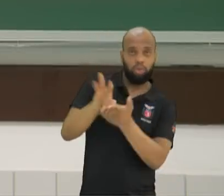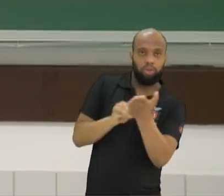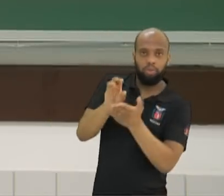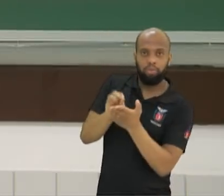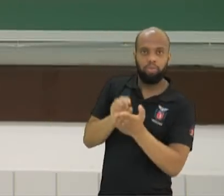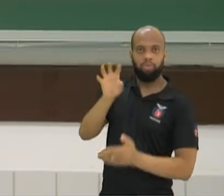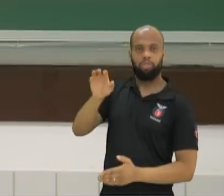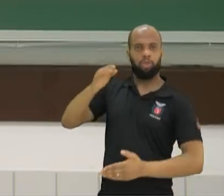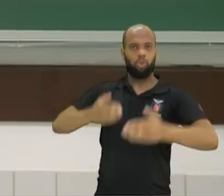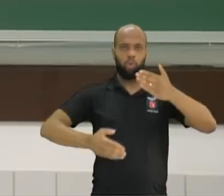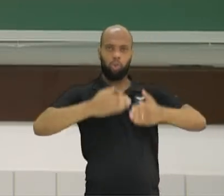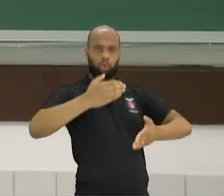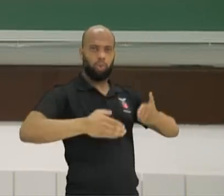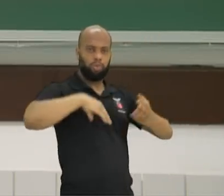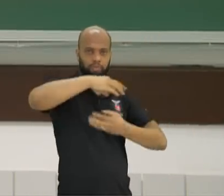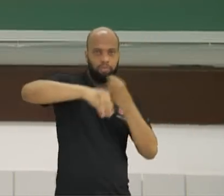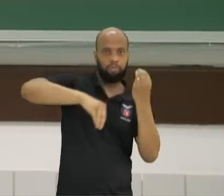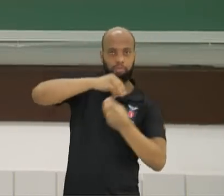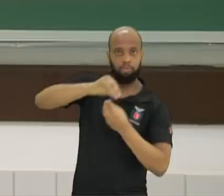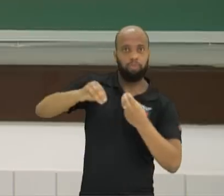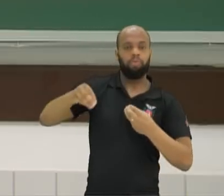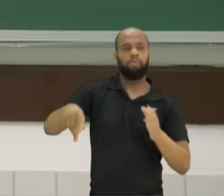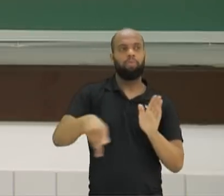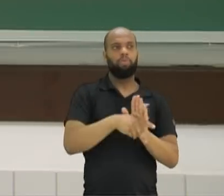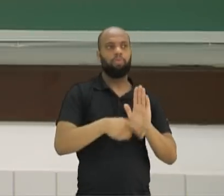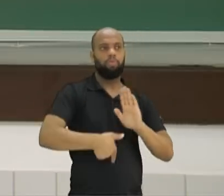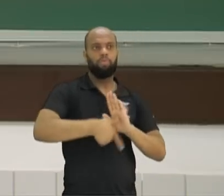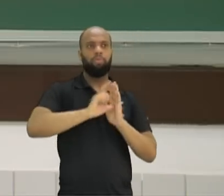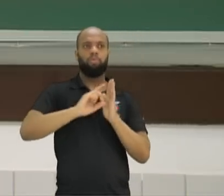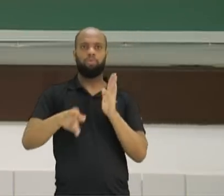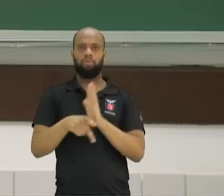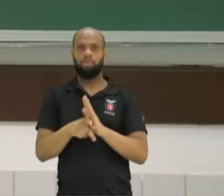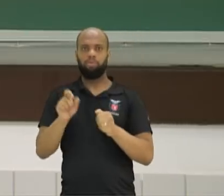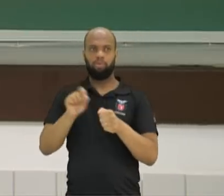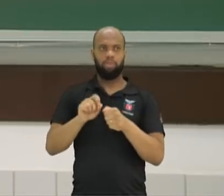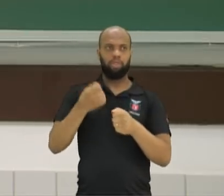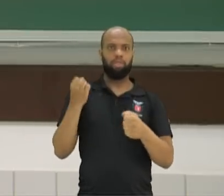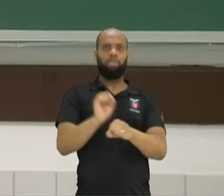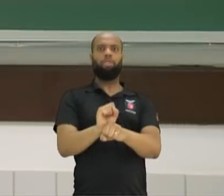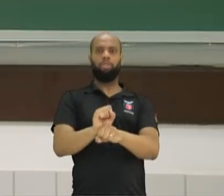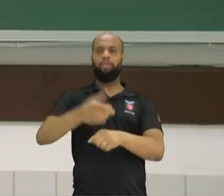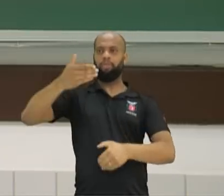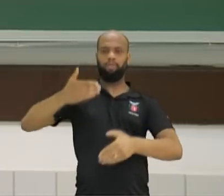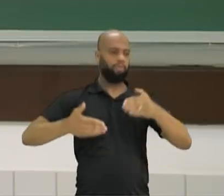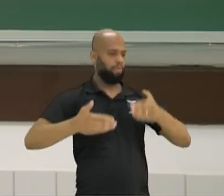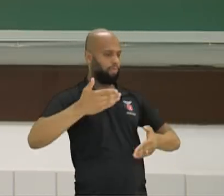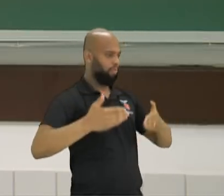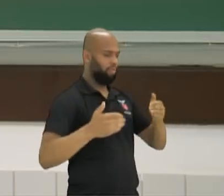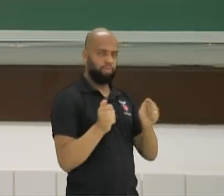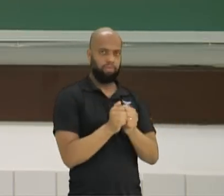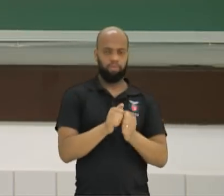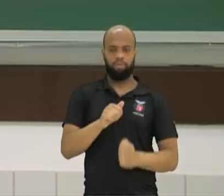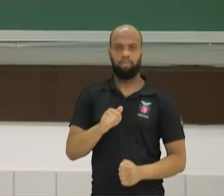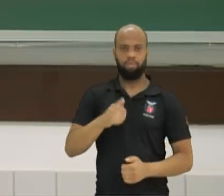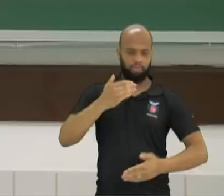ele misturou o bloqueio que vem lá do locking com esses movimentos do